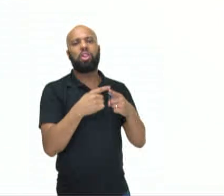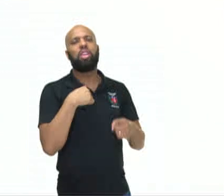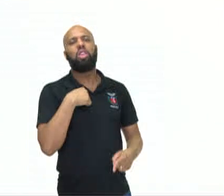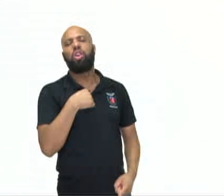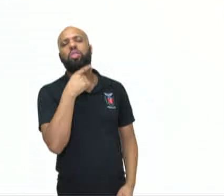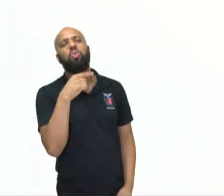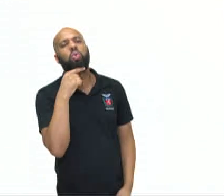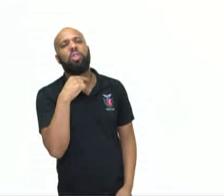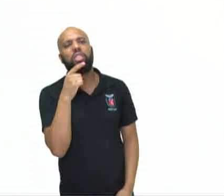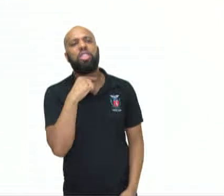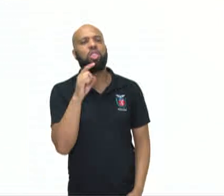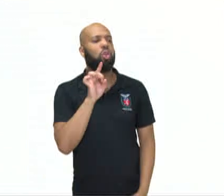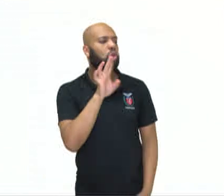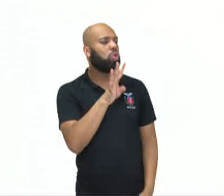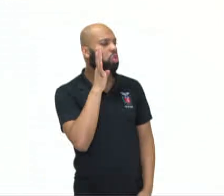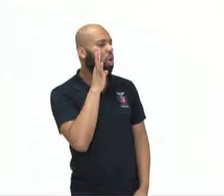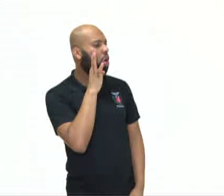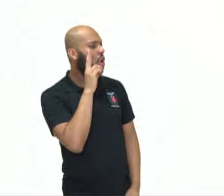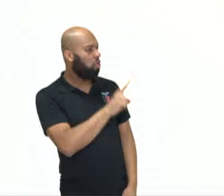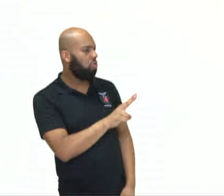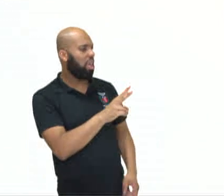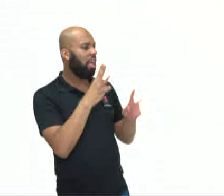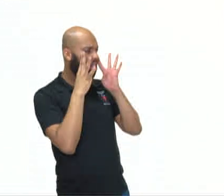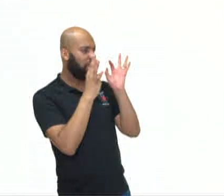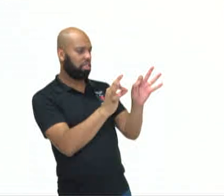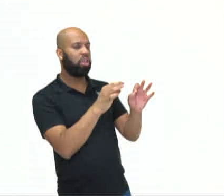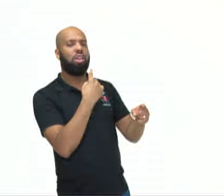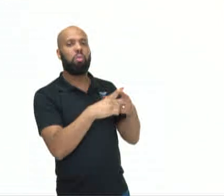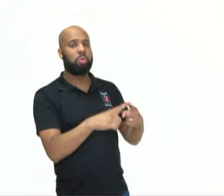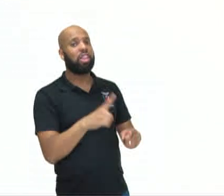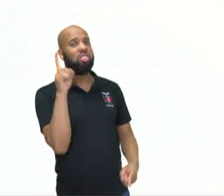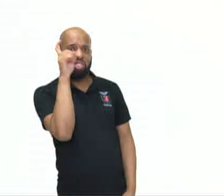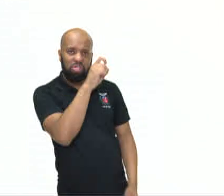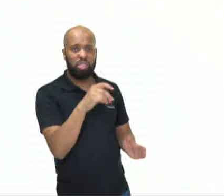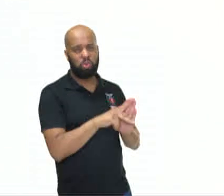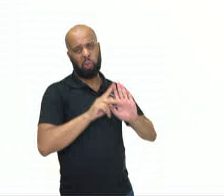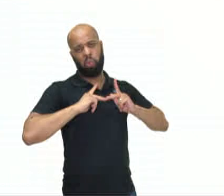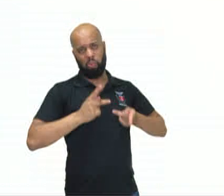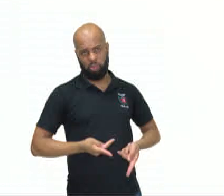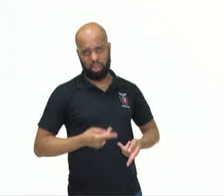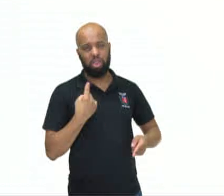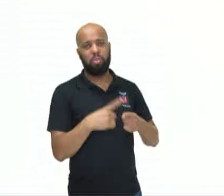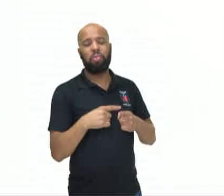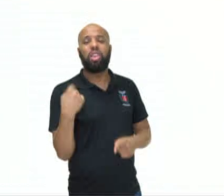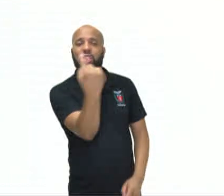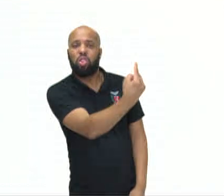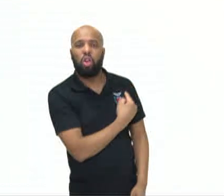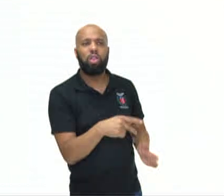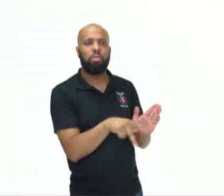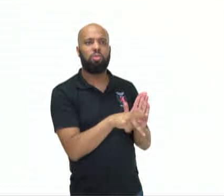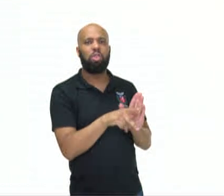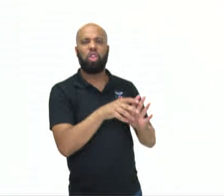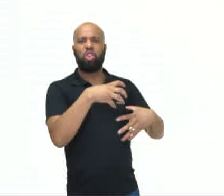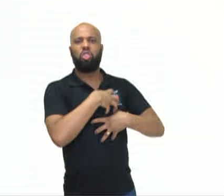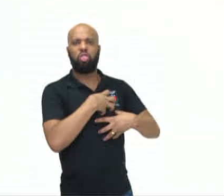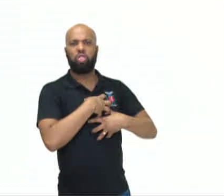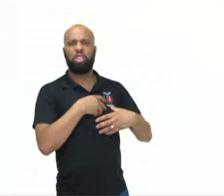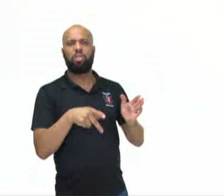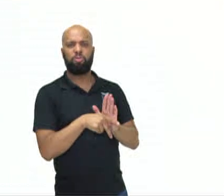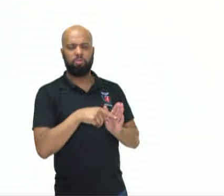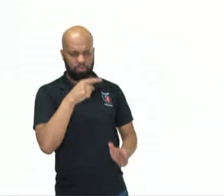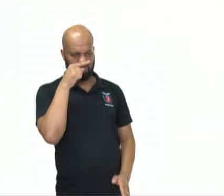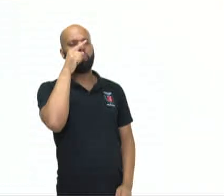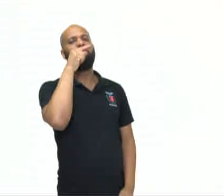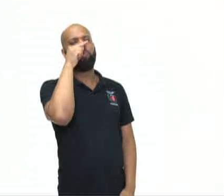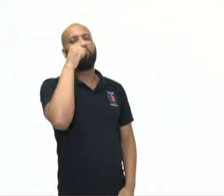incapacidade de escutar é a manifestação mais constante e sutil de nossa arrogância e